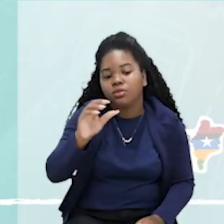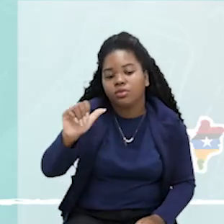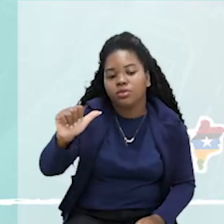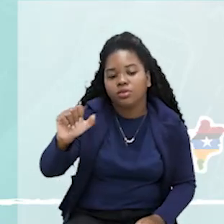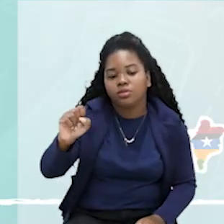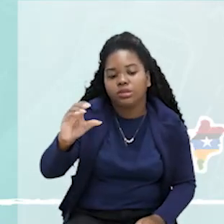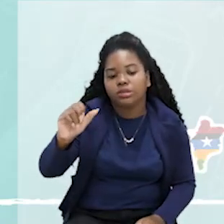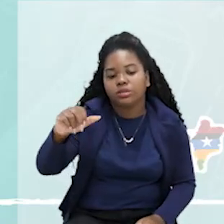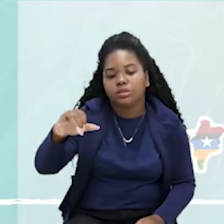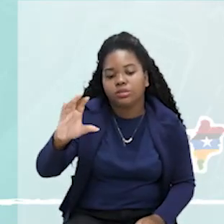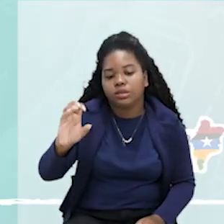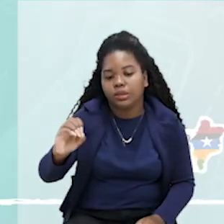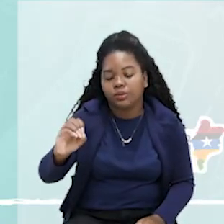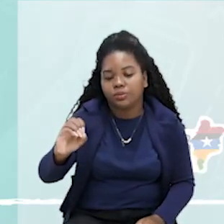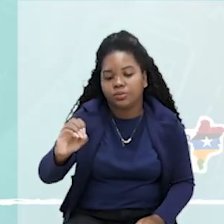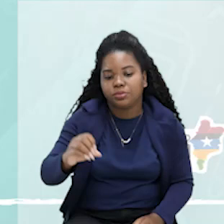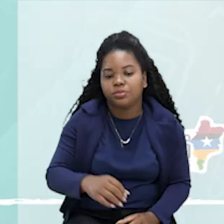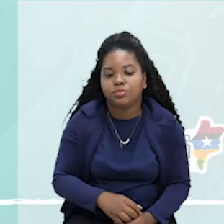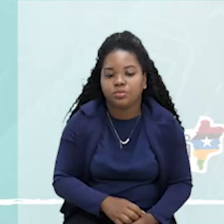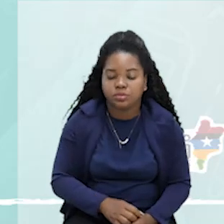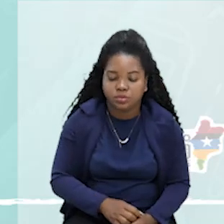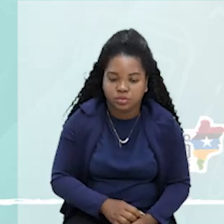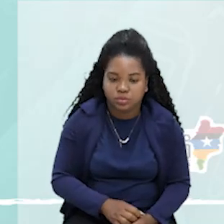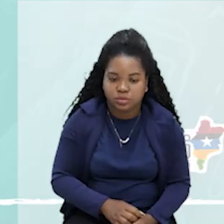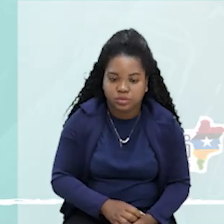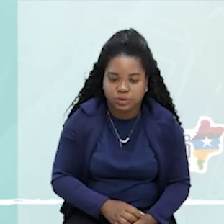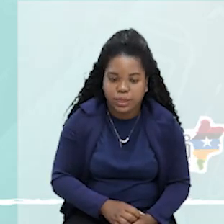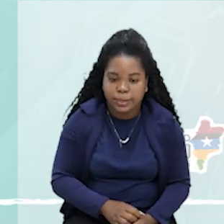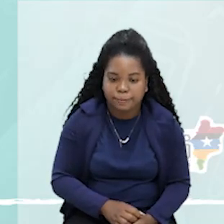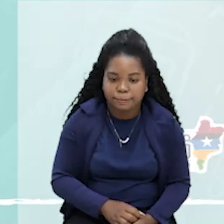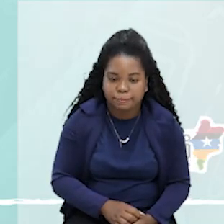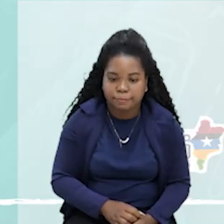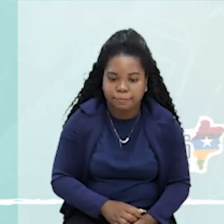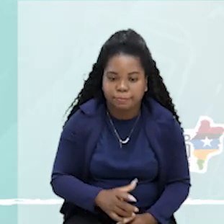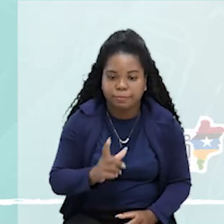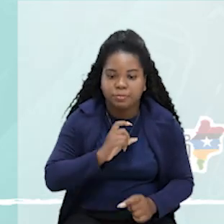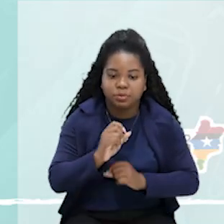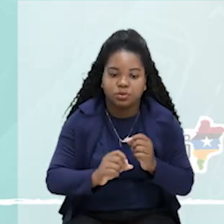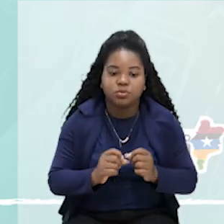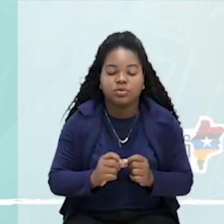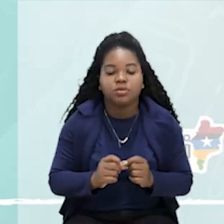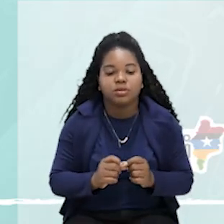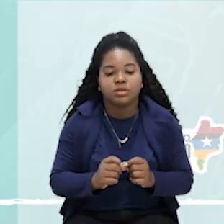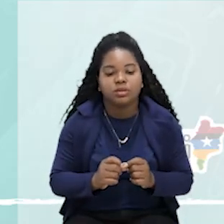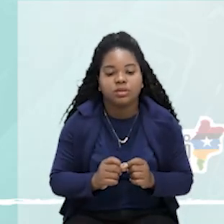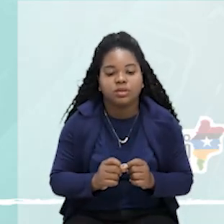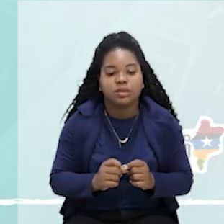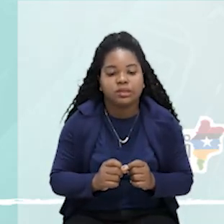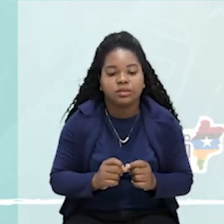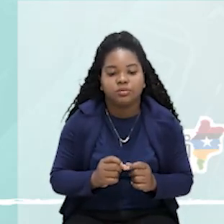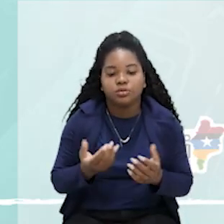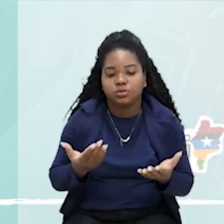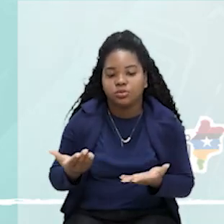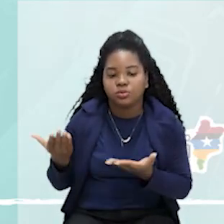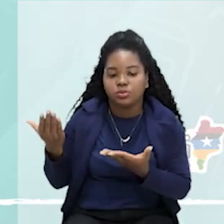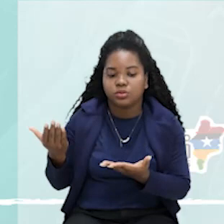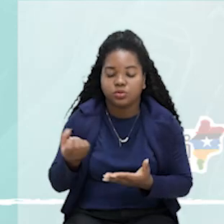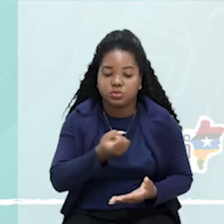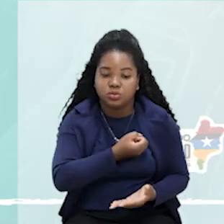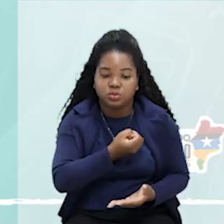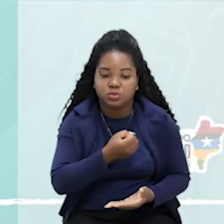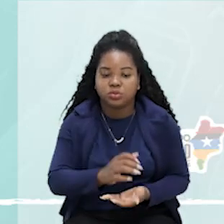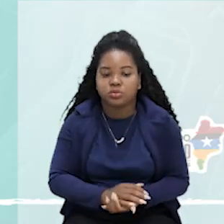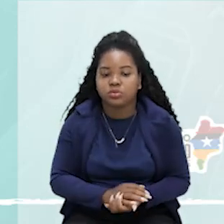sobreiro então Aqui nós temos a data provável turminha olha só